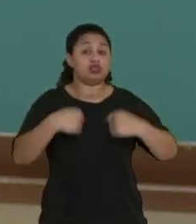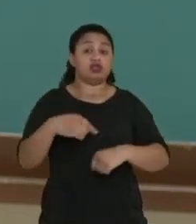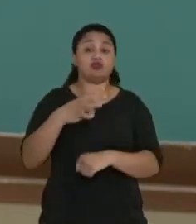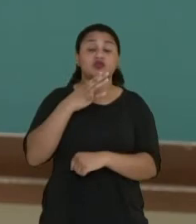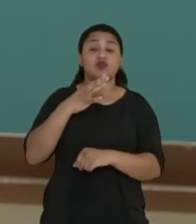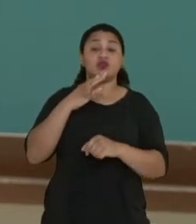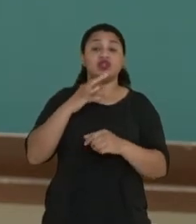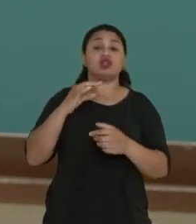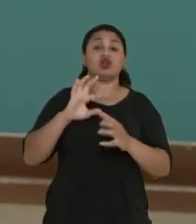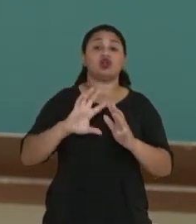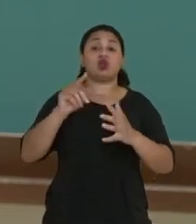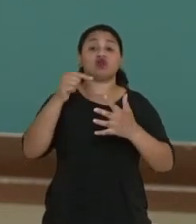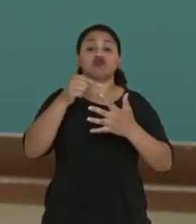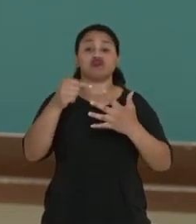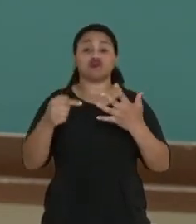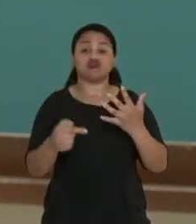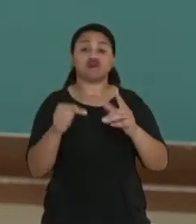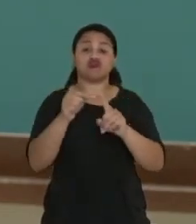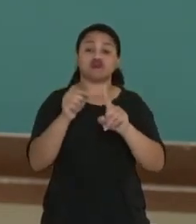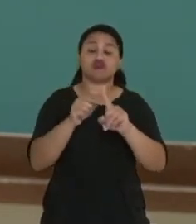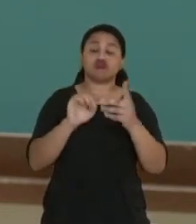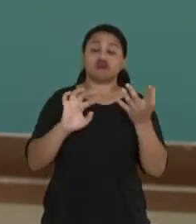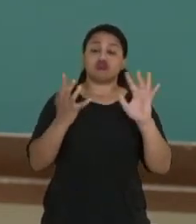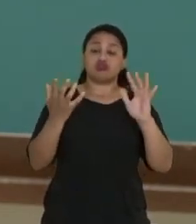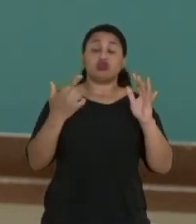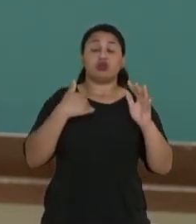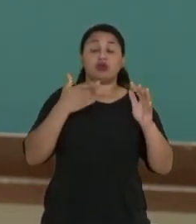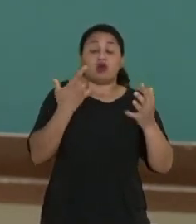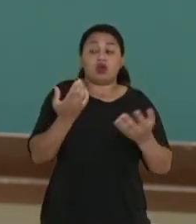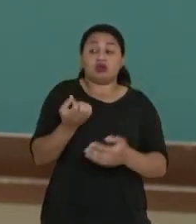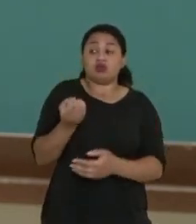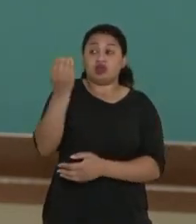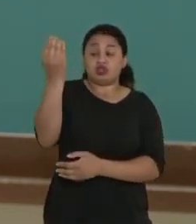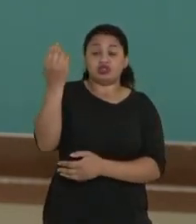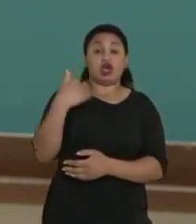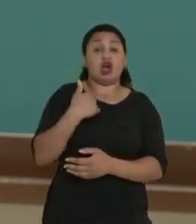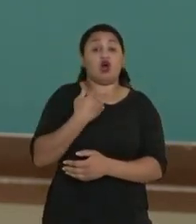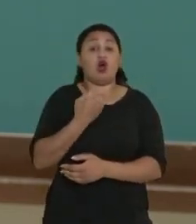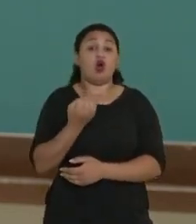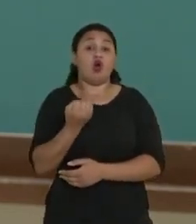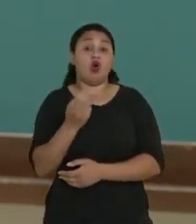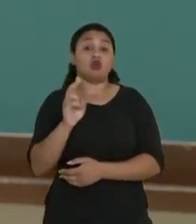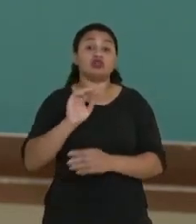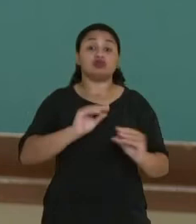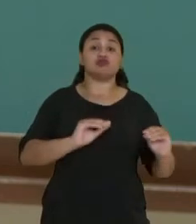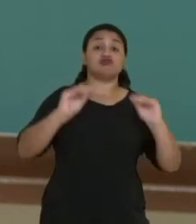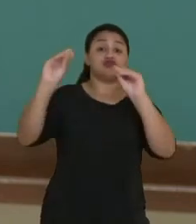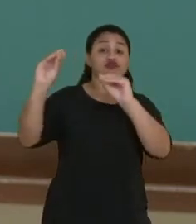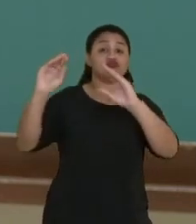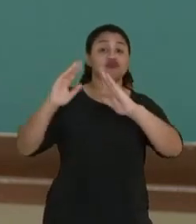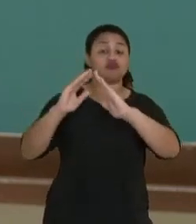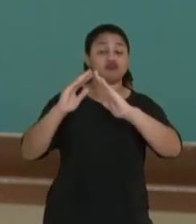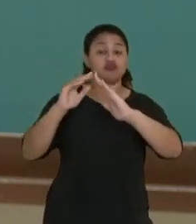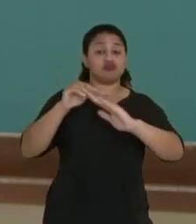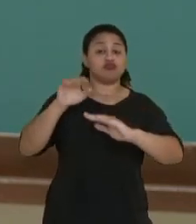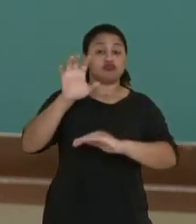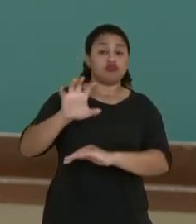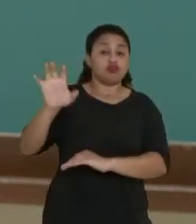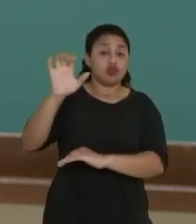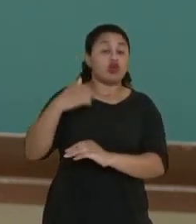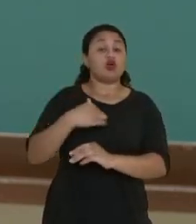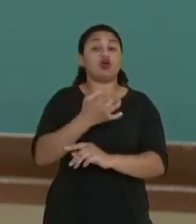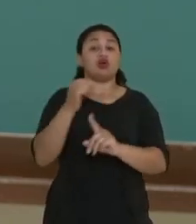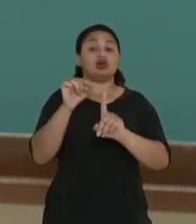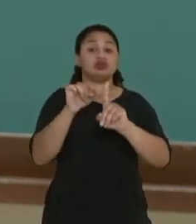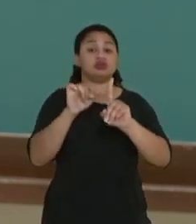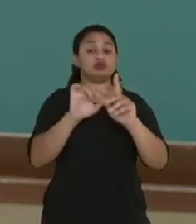gente identificar numa viagem, por exemplo, ou se você vai morar naquela região, quais são os tipos climáticos que existem lá.